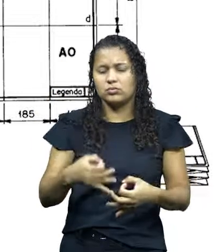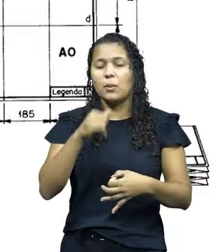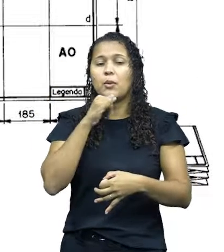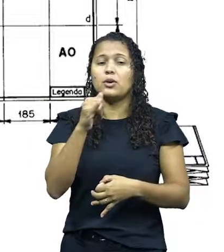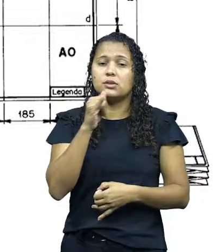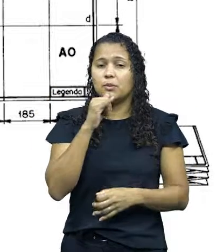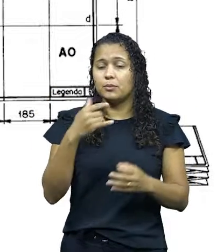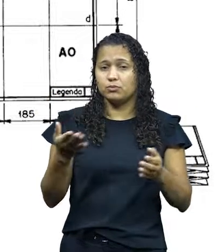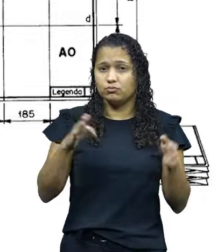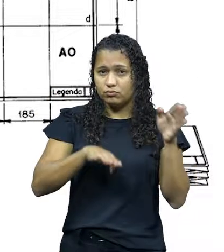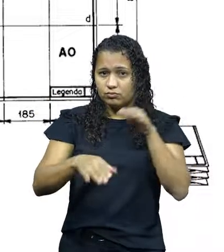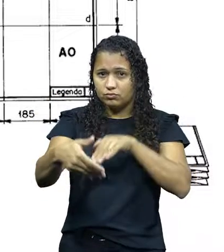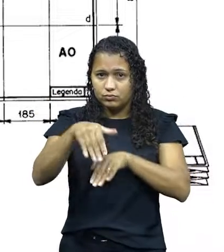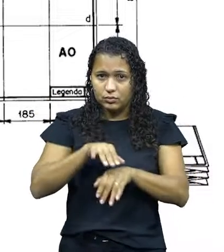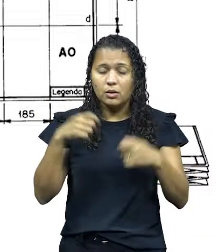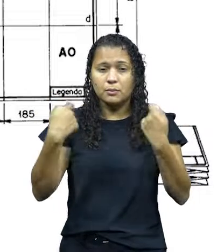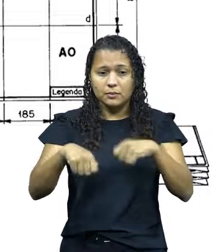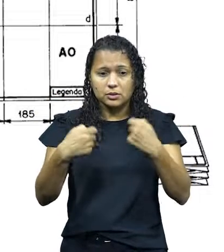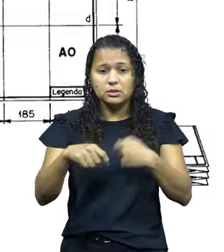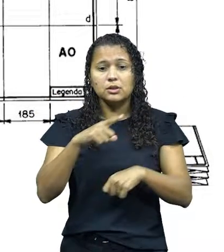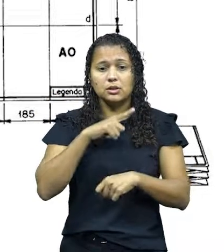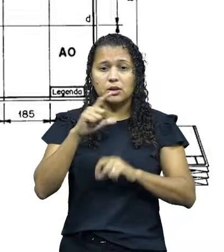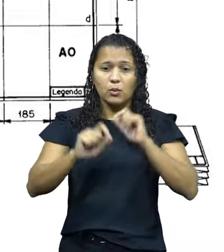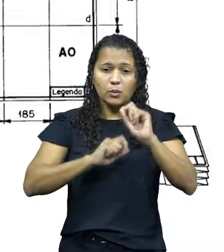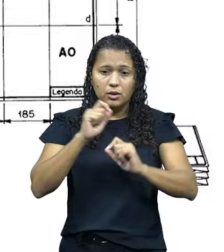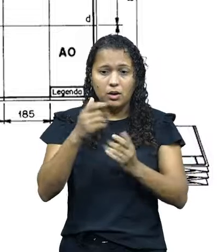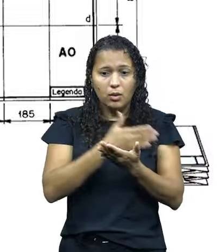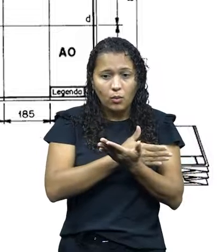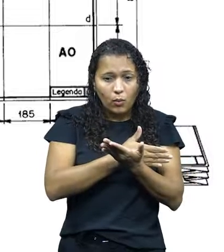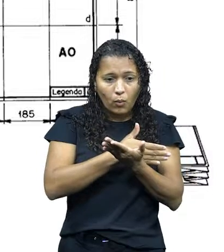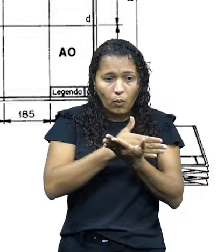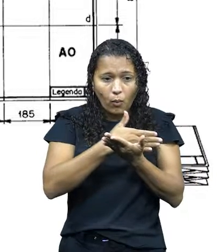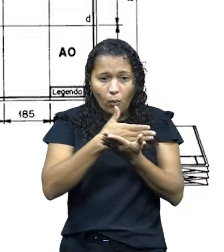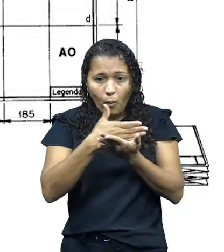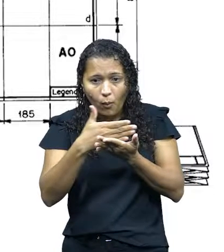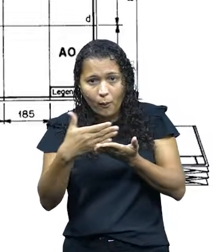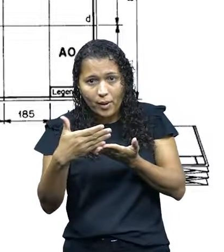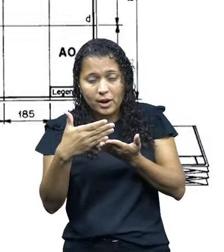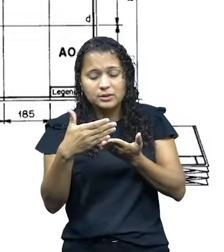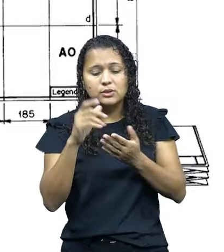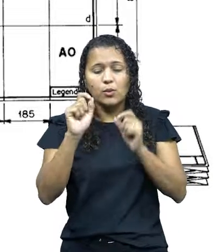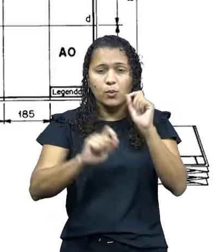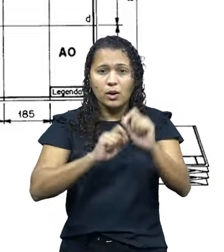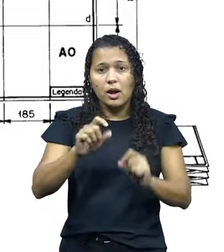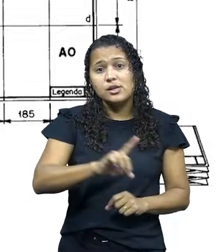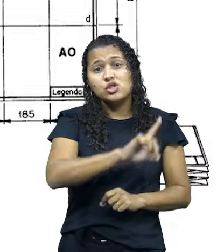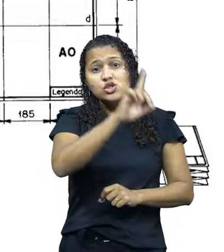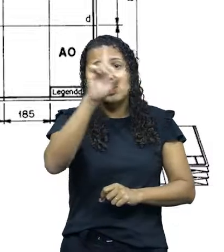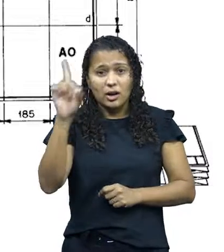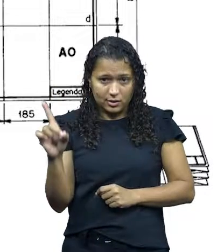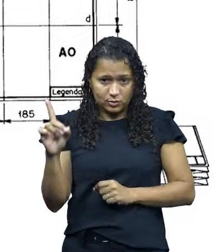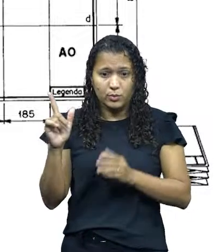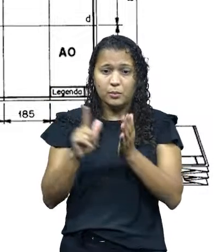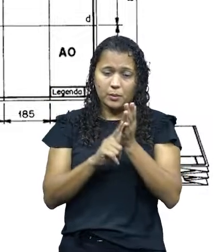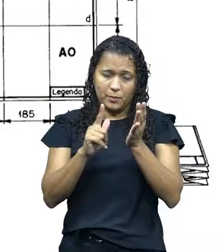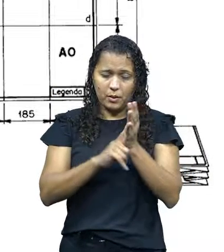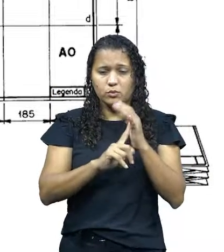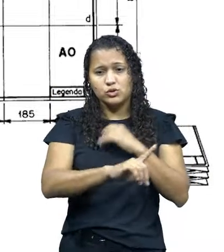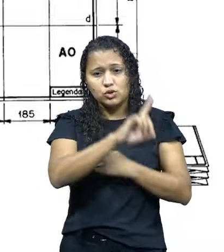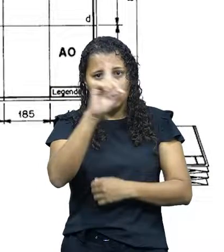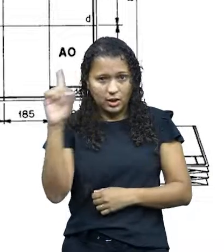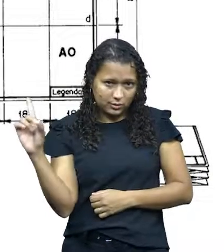o dobramento, ele deve ser feito começando pelo lado direito da folha, observem a nossa